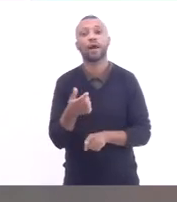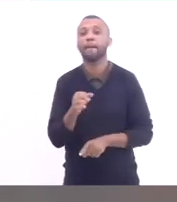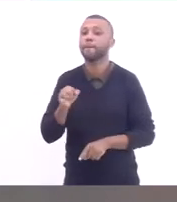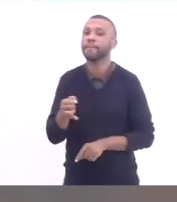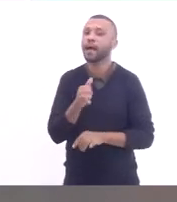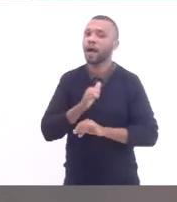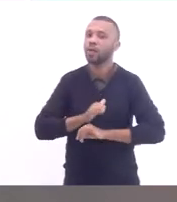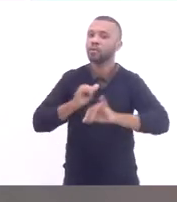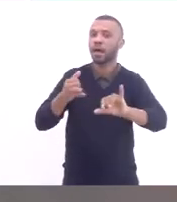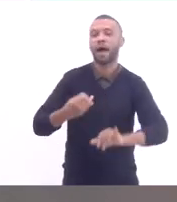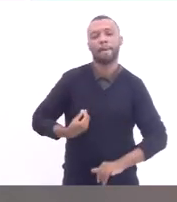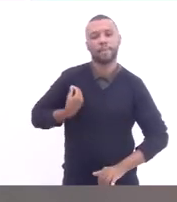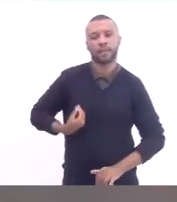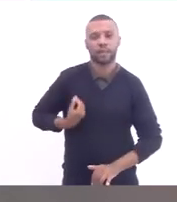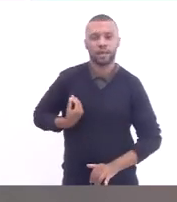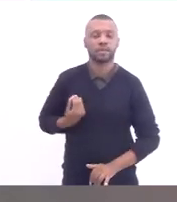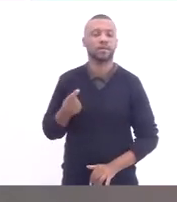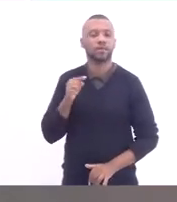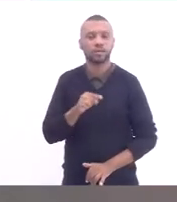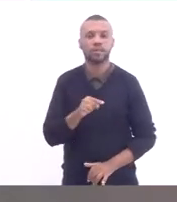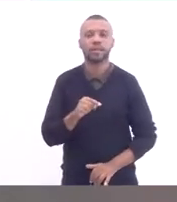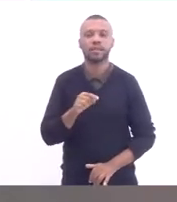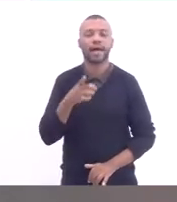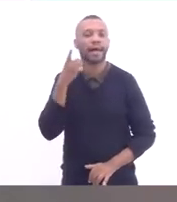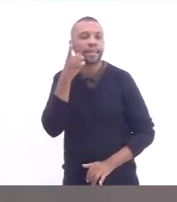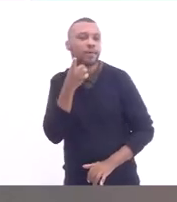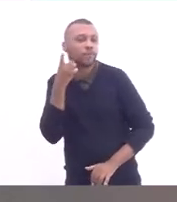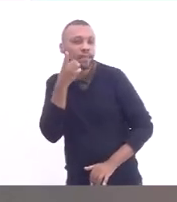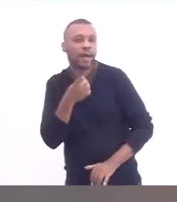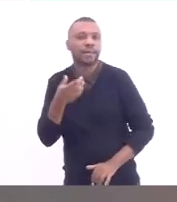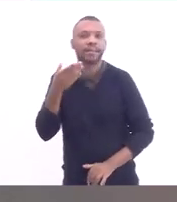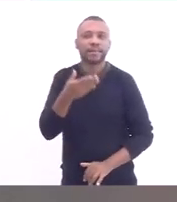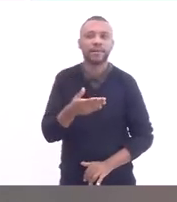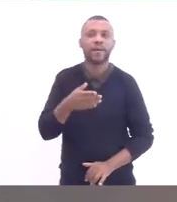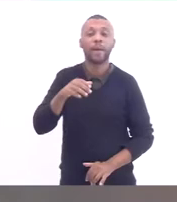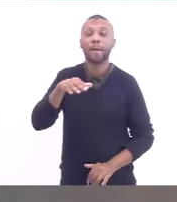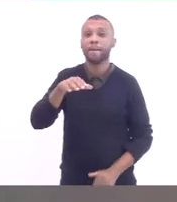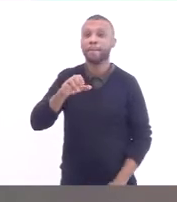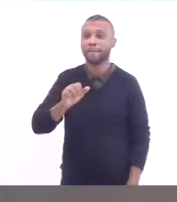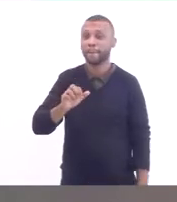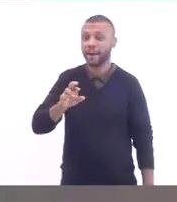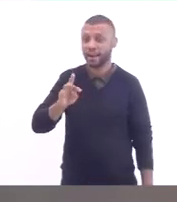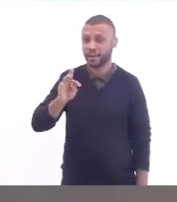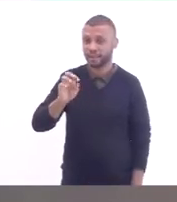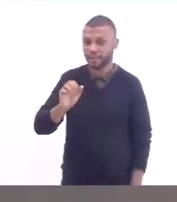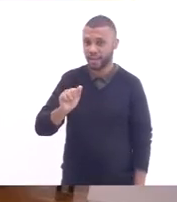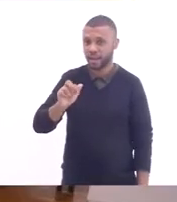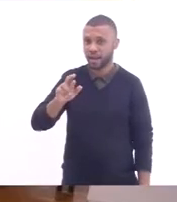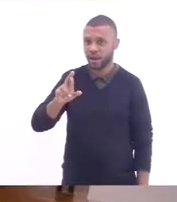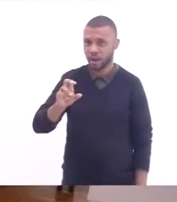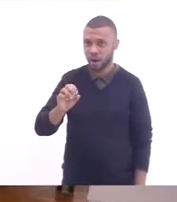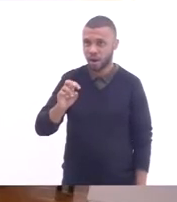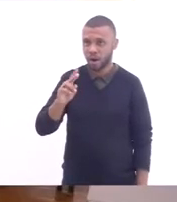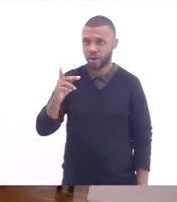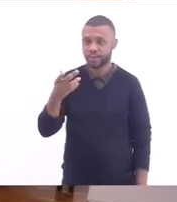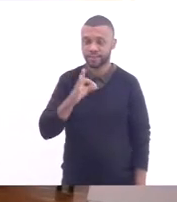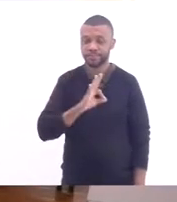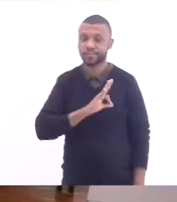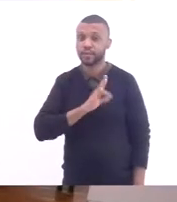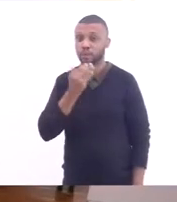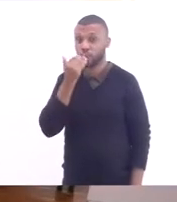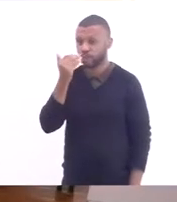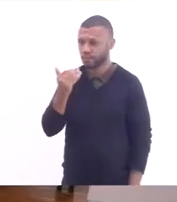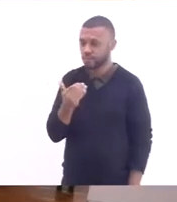anunciando a presença da nossa deputada Marta Rocha, solicitando que ela venha à